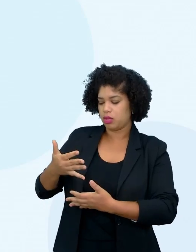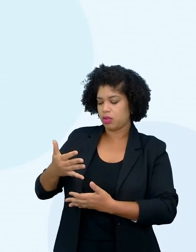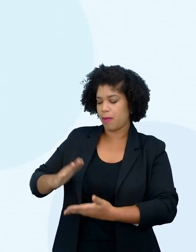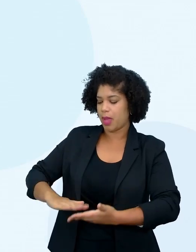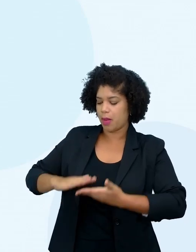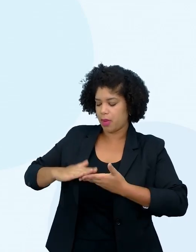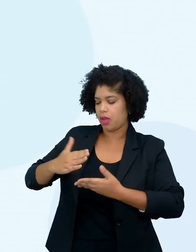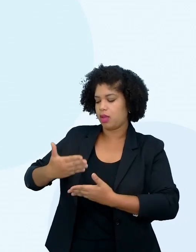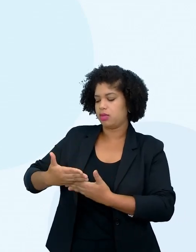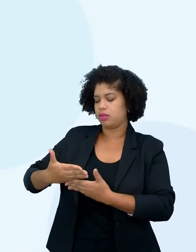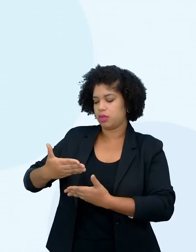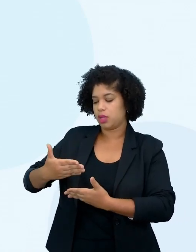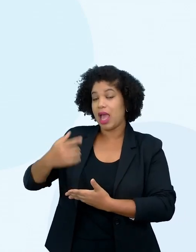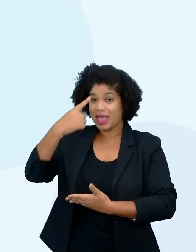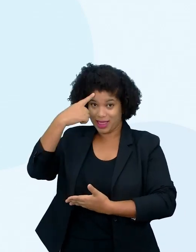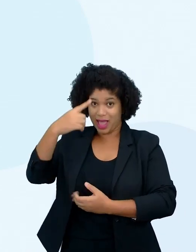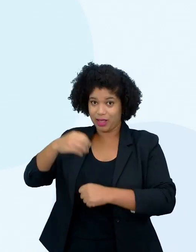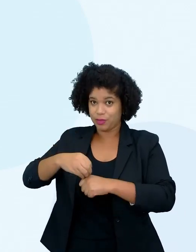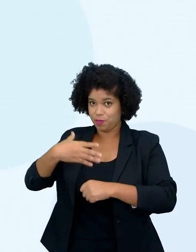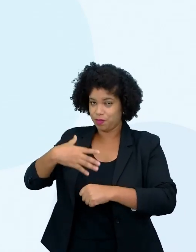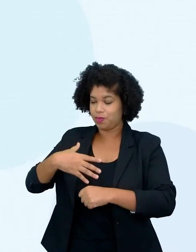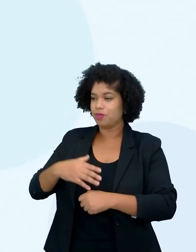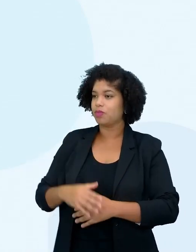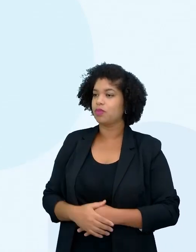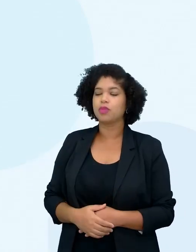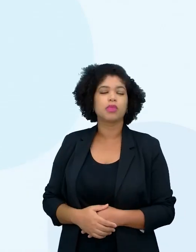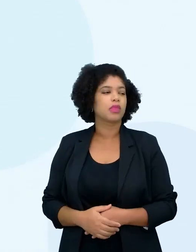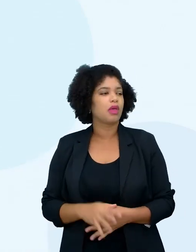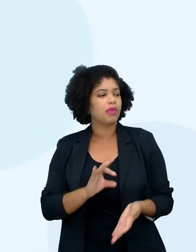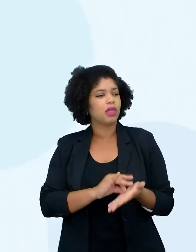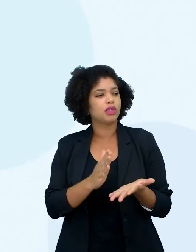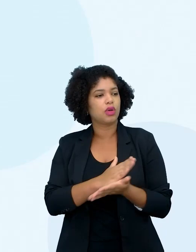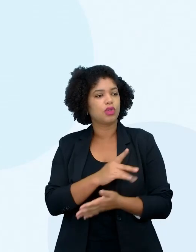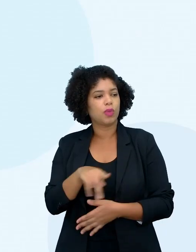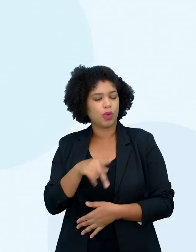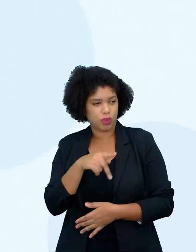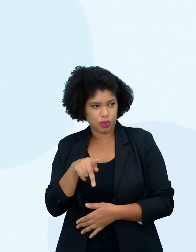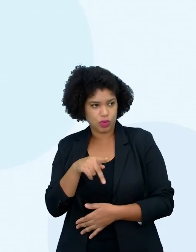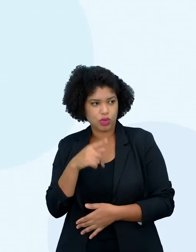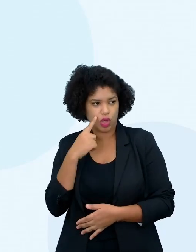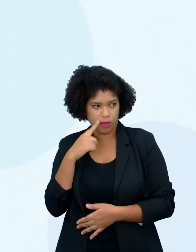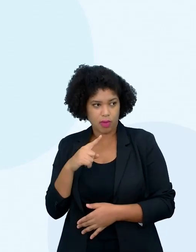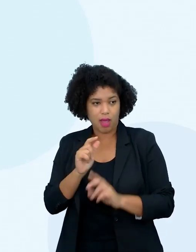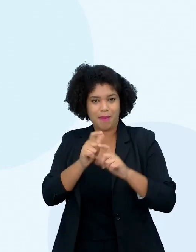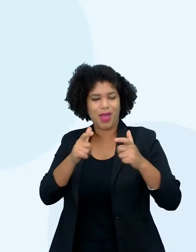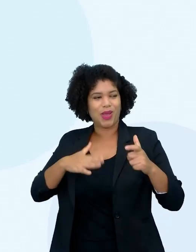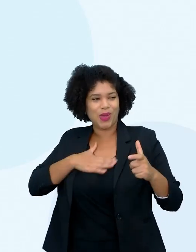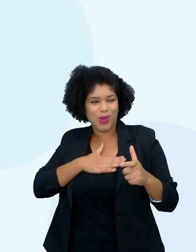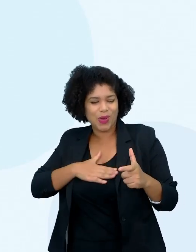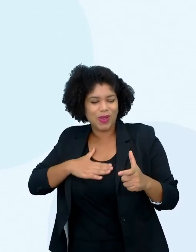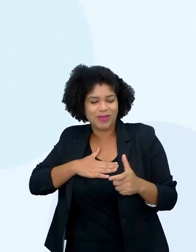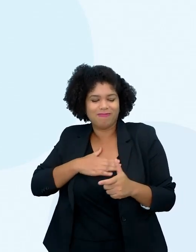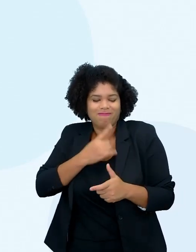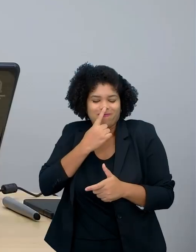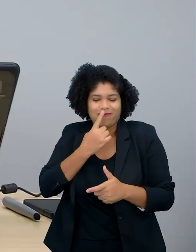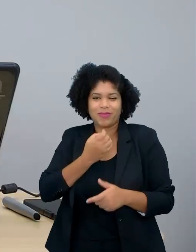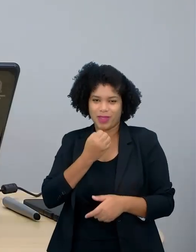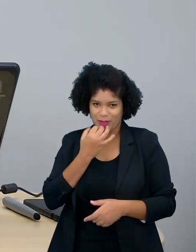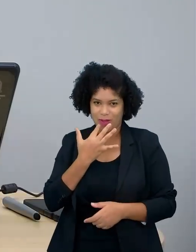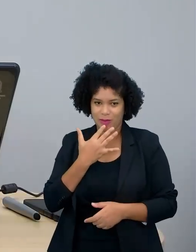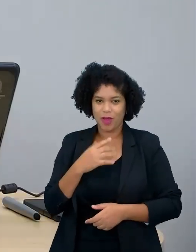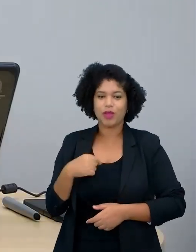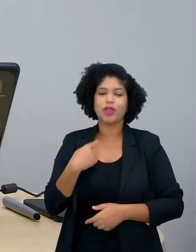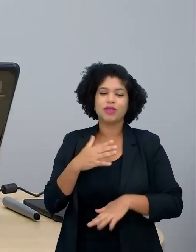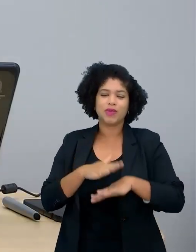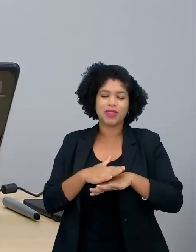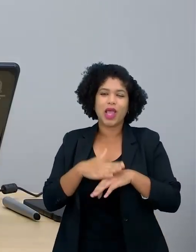elogiando, deu algumas ideias. Teve alguns professores que eu tô vendo, a maioria gostou e tal, que legal, gente, que a gente sempre prepara com